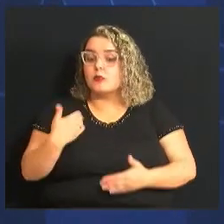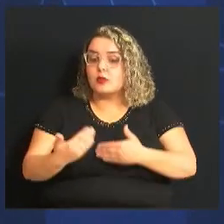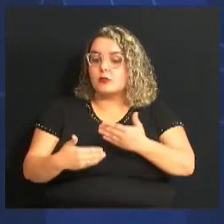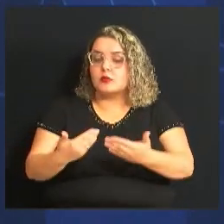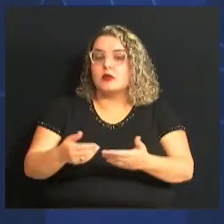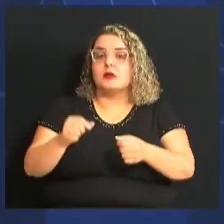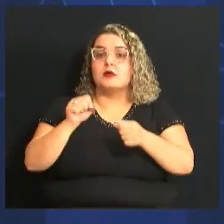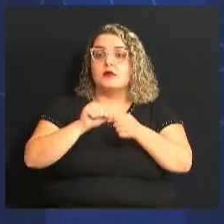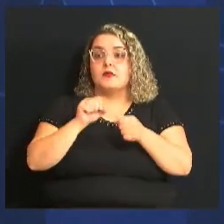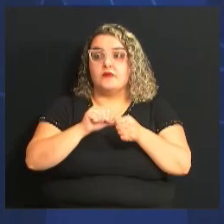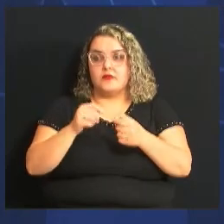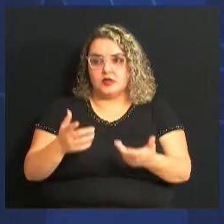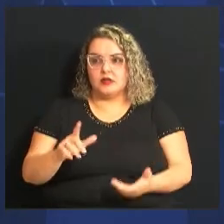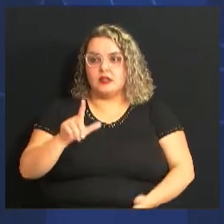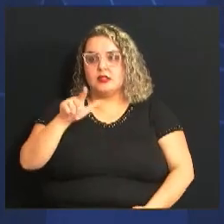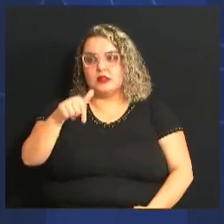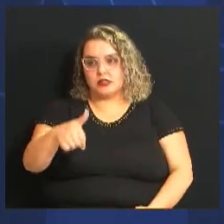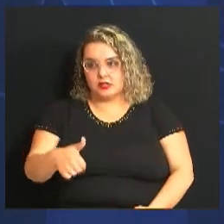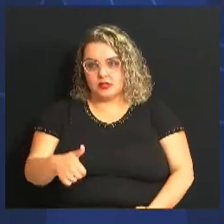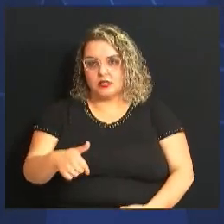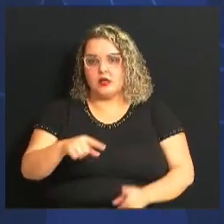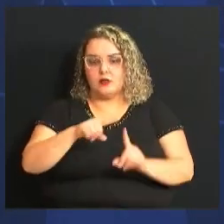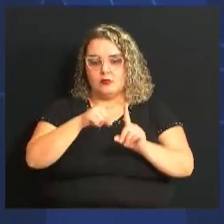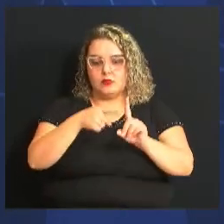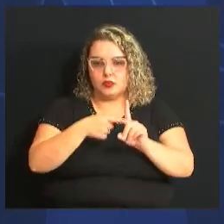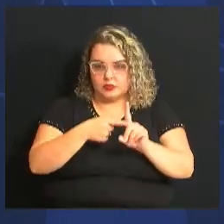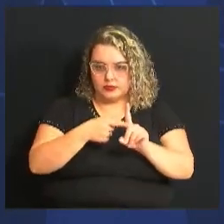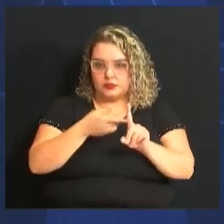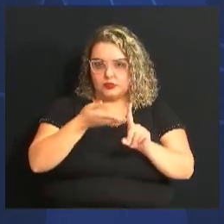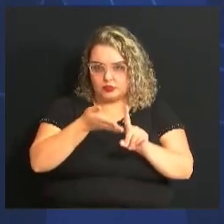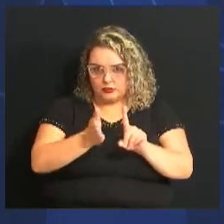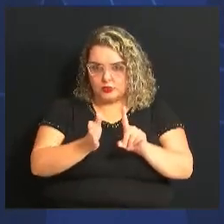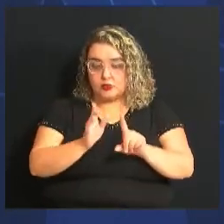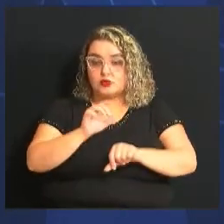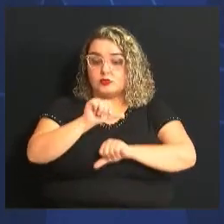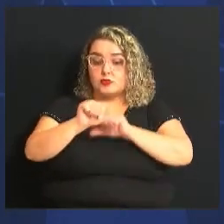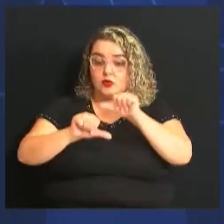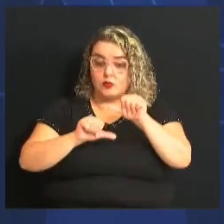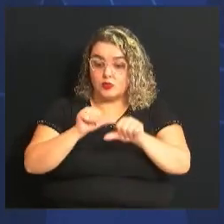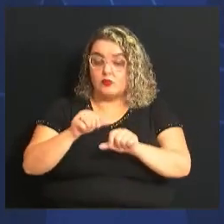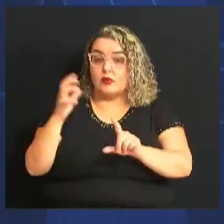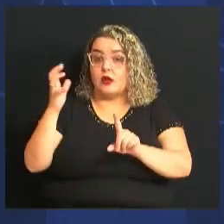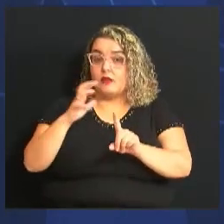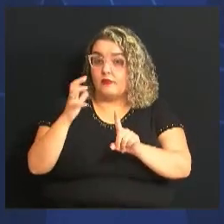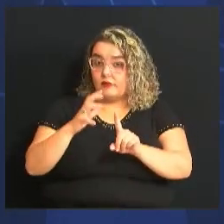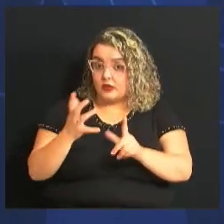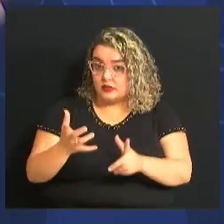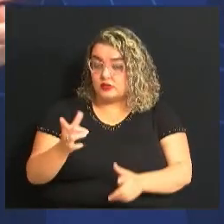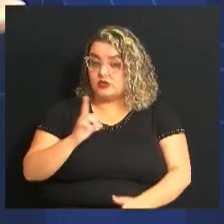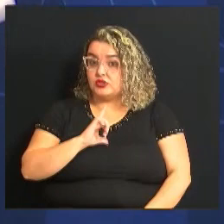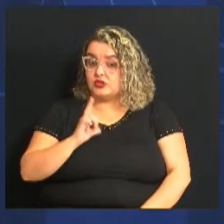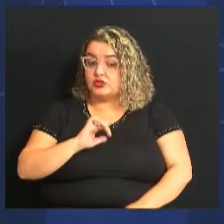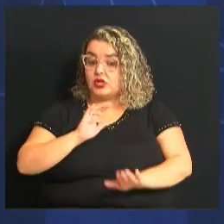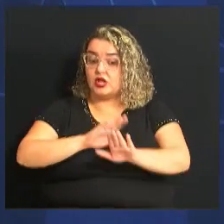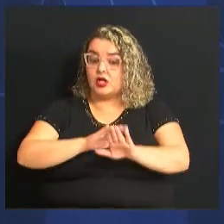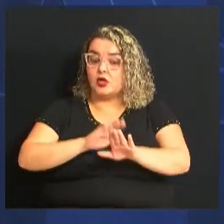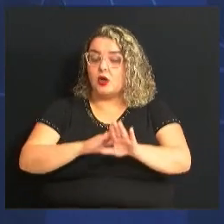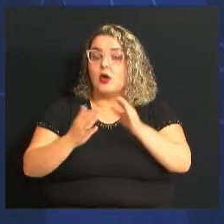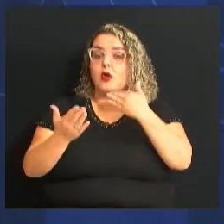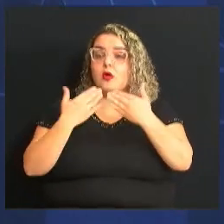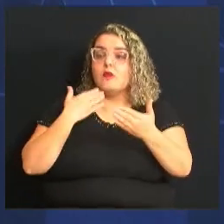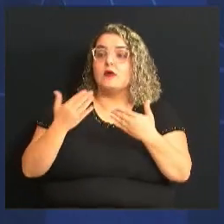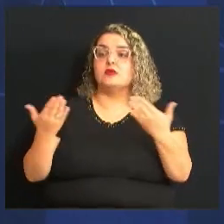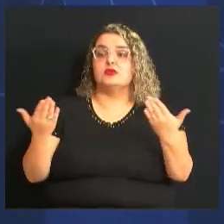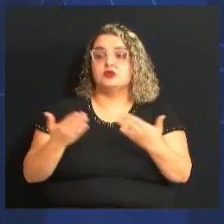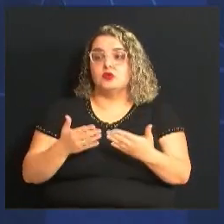seja feito logo após o parto. Sobre as mudanças, o impacto que isso causa na prática, eu converso agora com